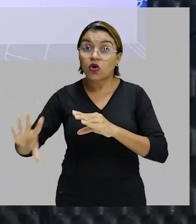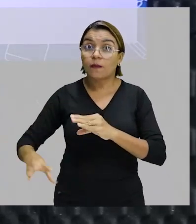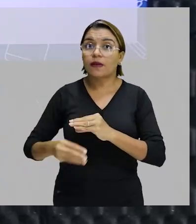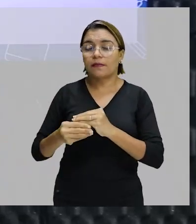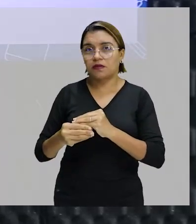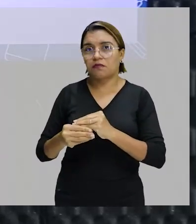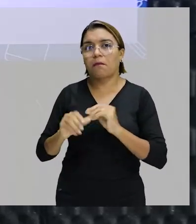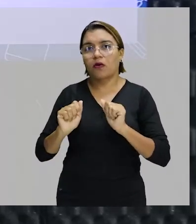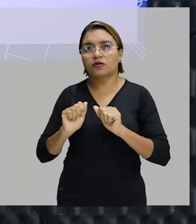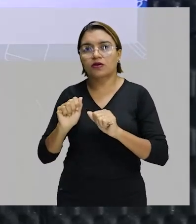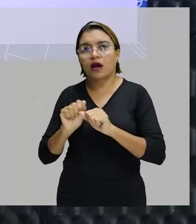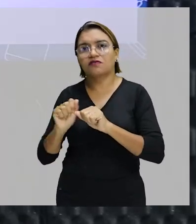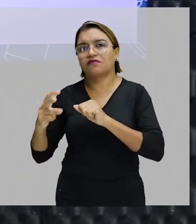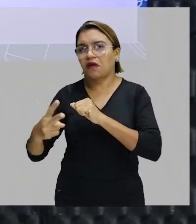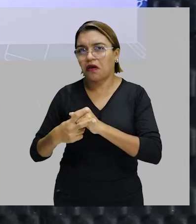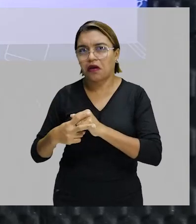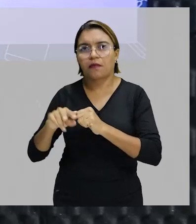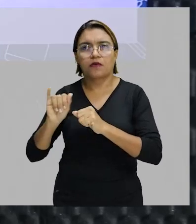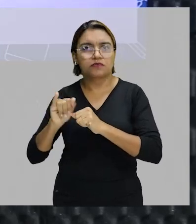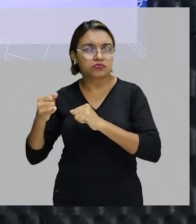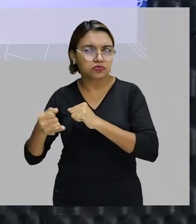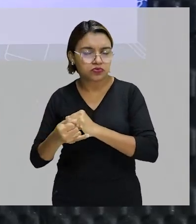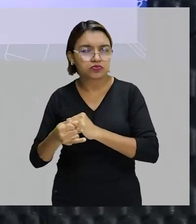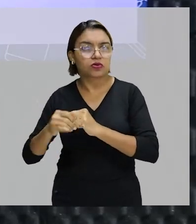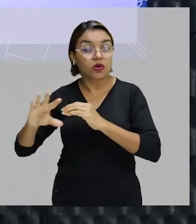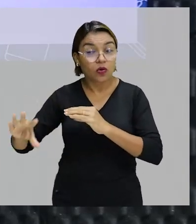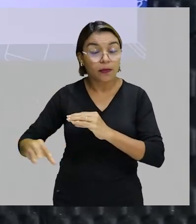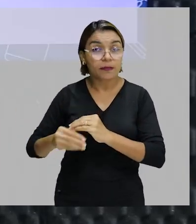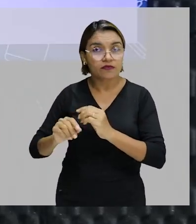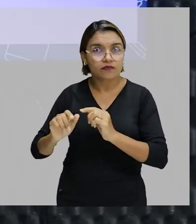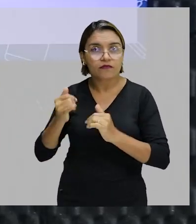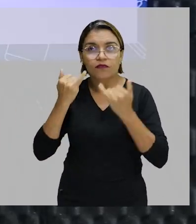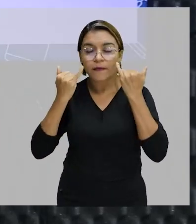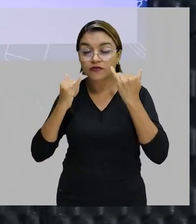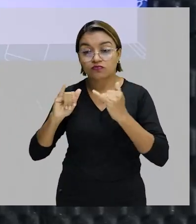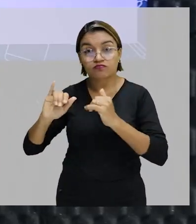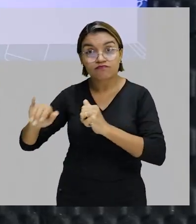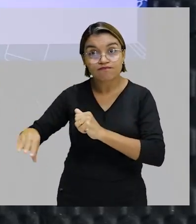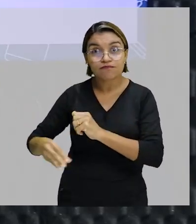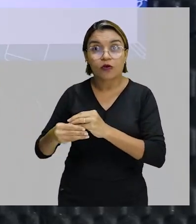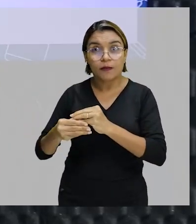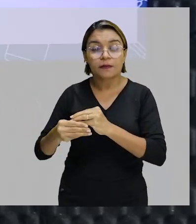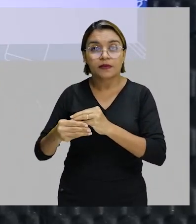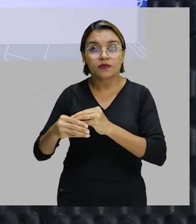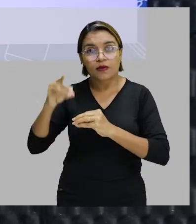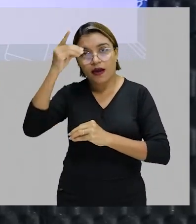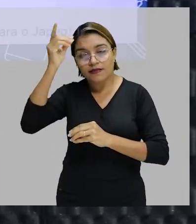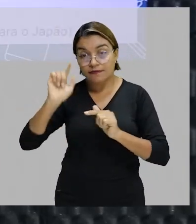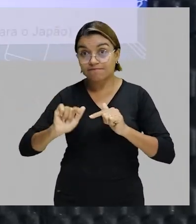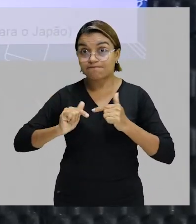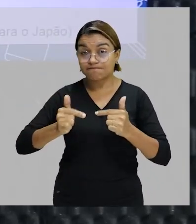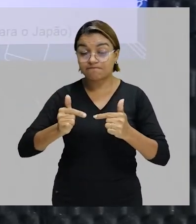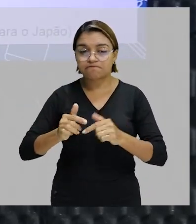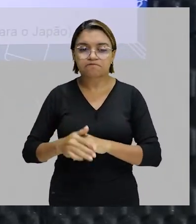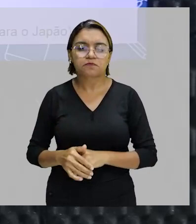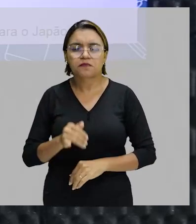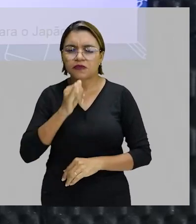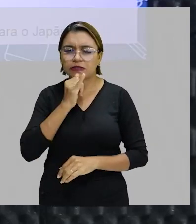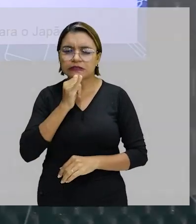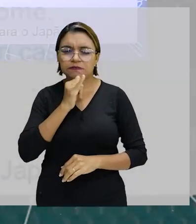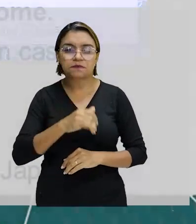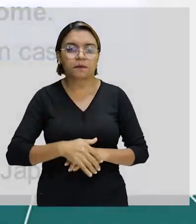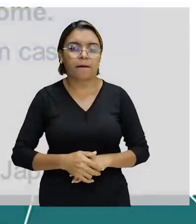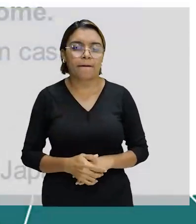assim por diante. São informações adicionais que complementam aquela ideia expressa pela ação. Tá?